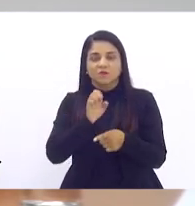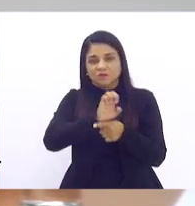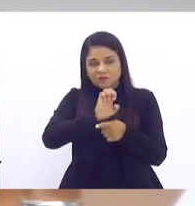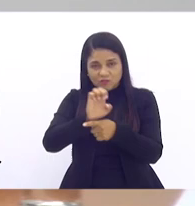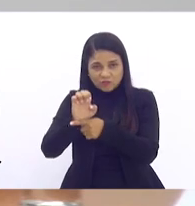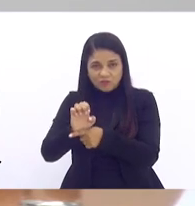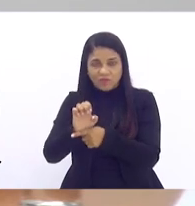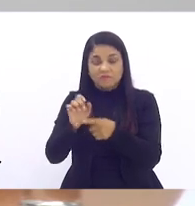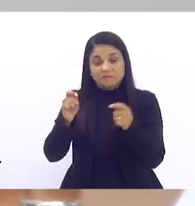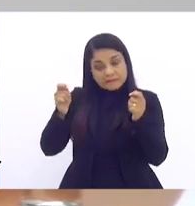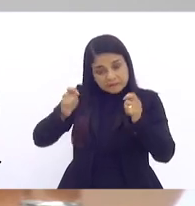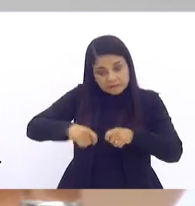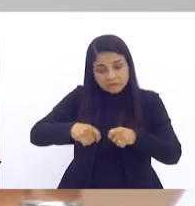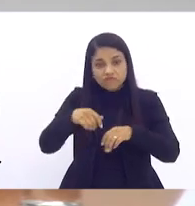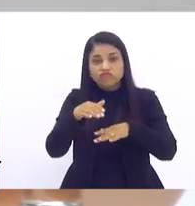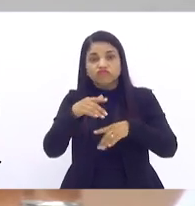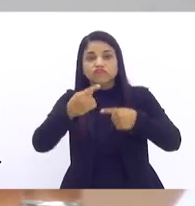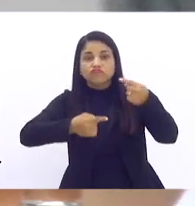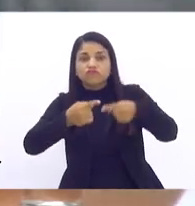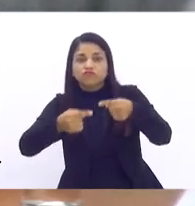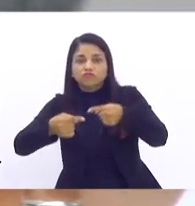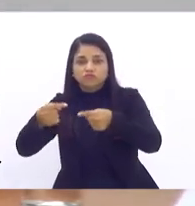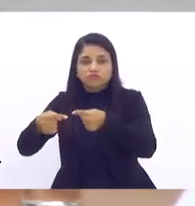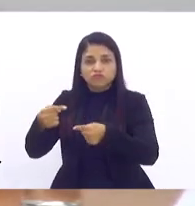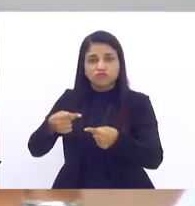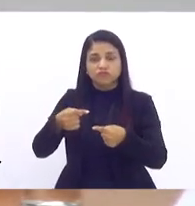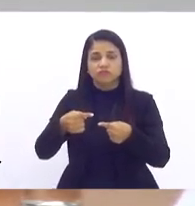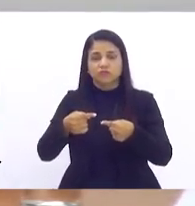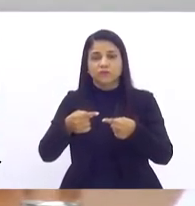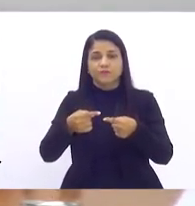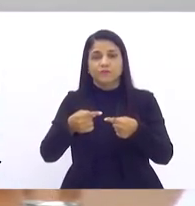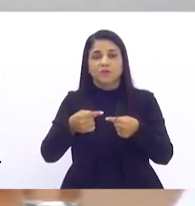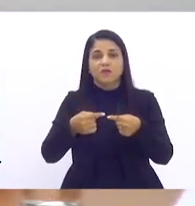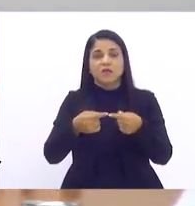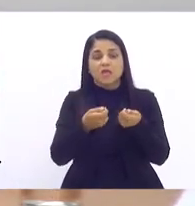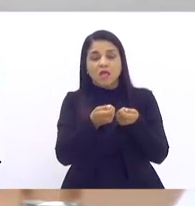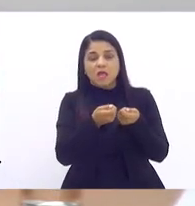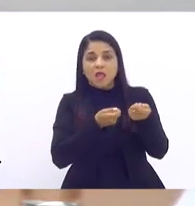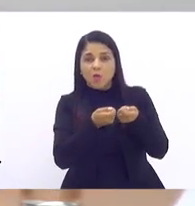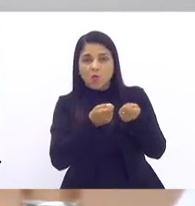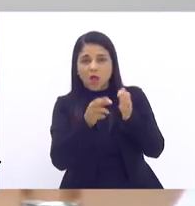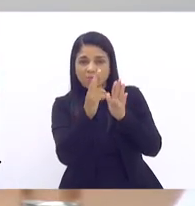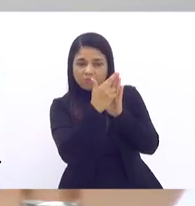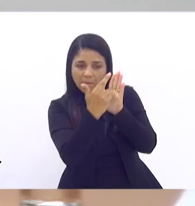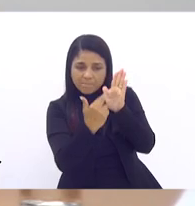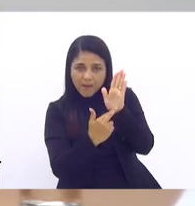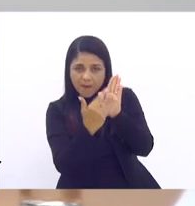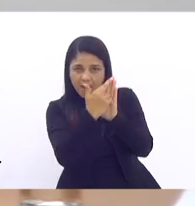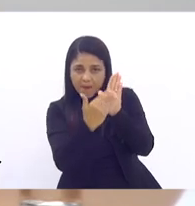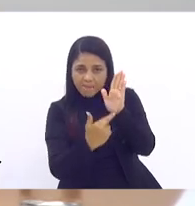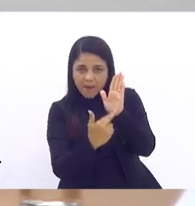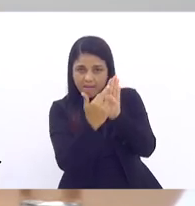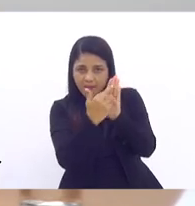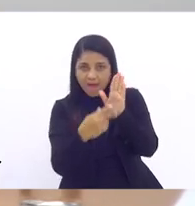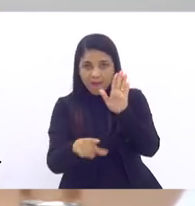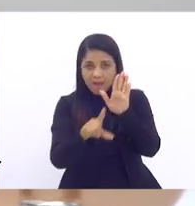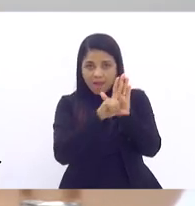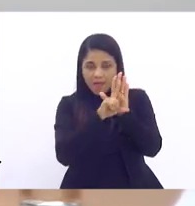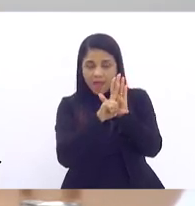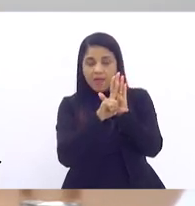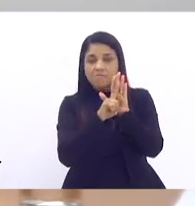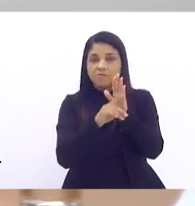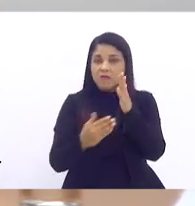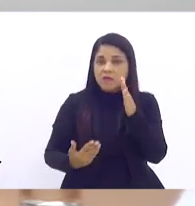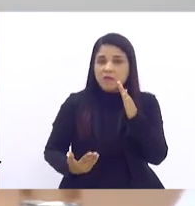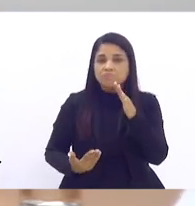discussão cabe uma discussão quando eu falo regular e Lei Obviamente você impõe limites a esse juros